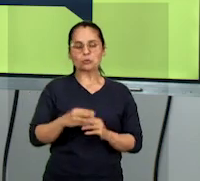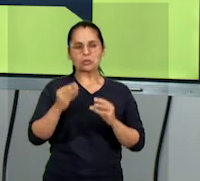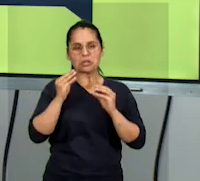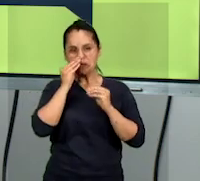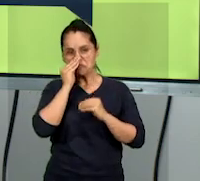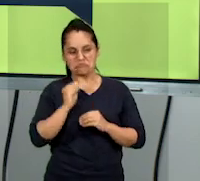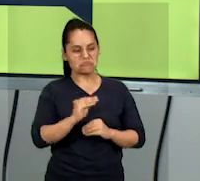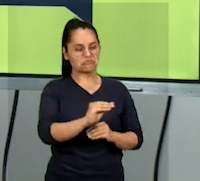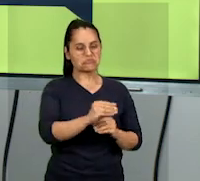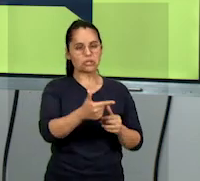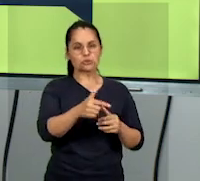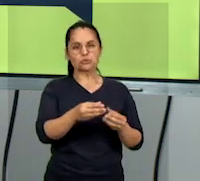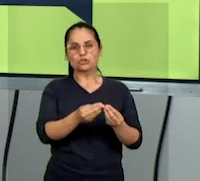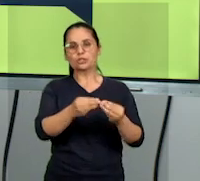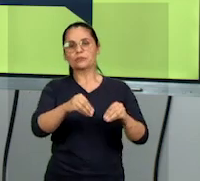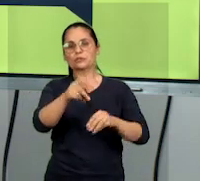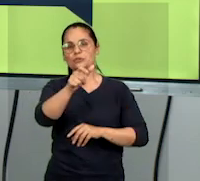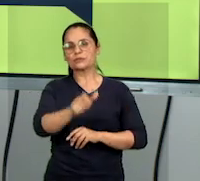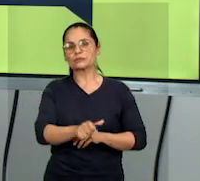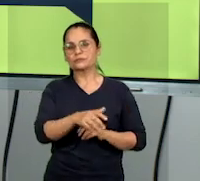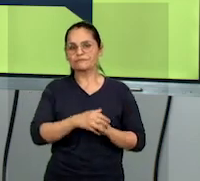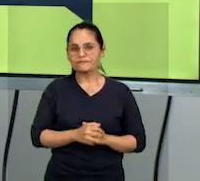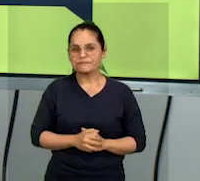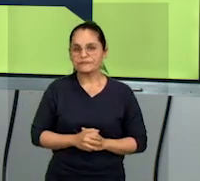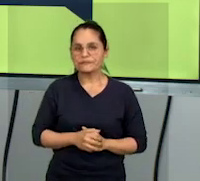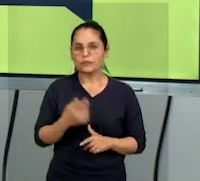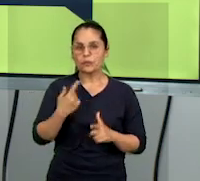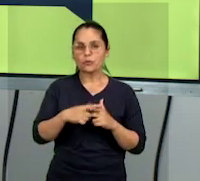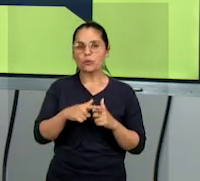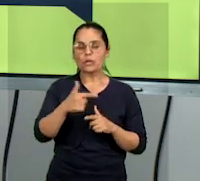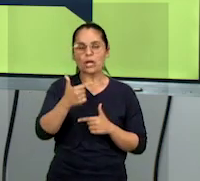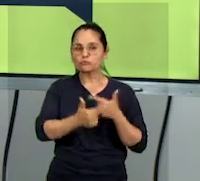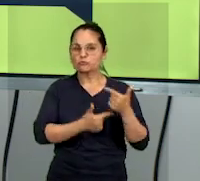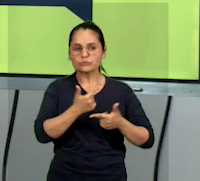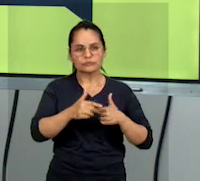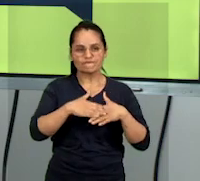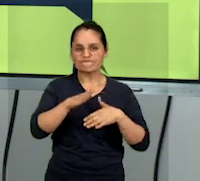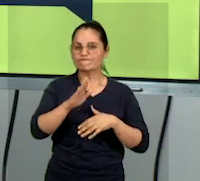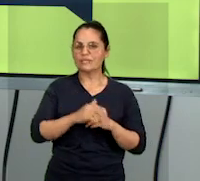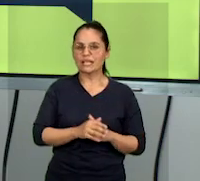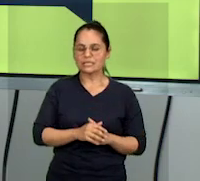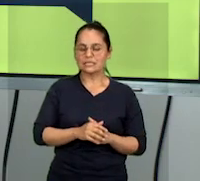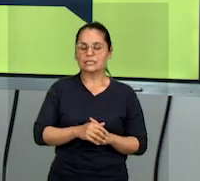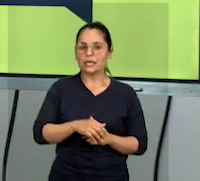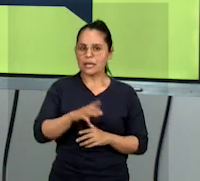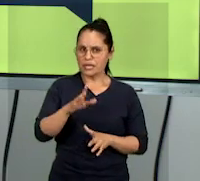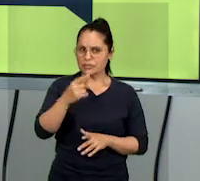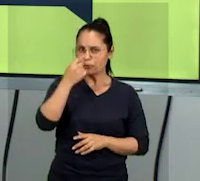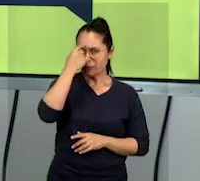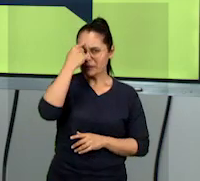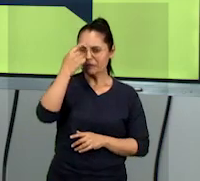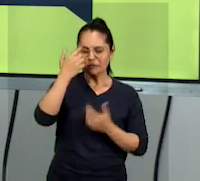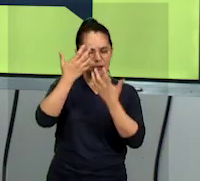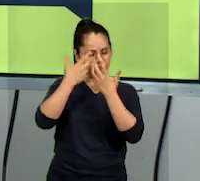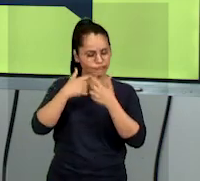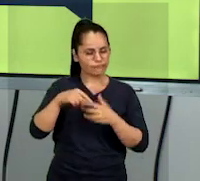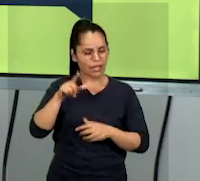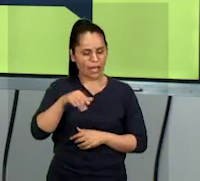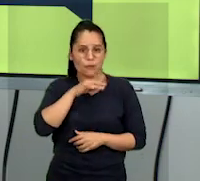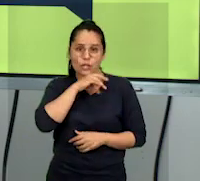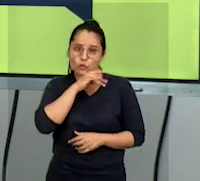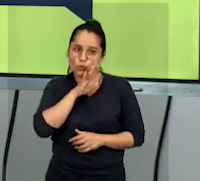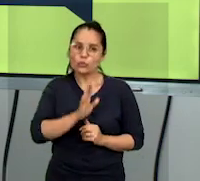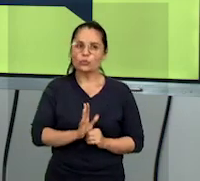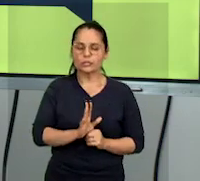tantos prejuízos com aquela pessoa ali debilitada. É uma visão bastante perversa, se a gente for parar para pensar,